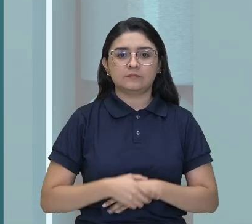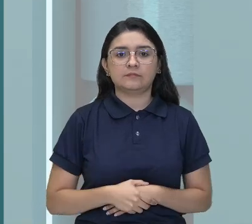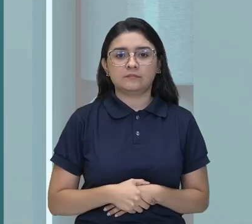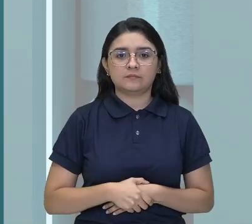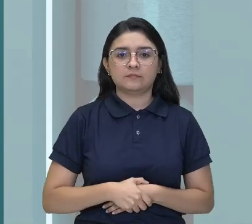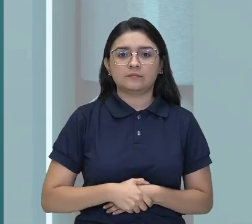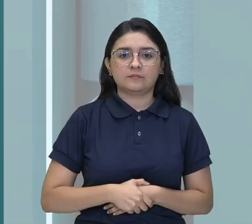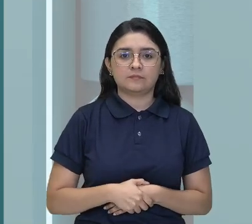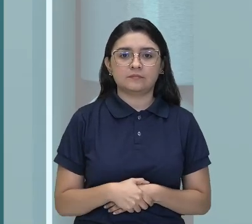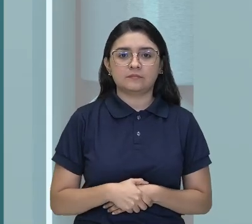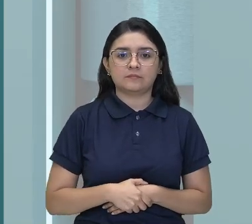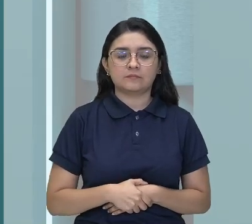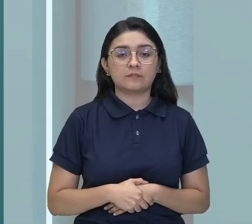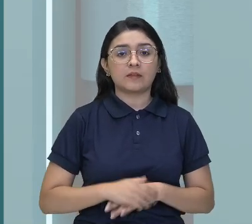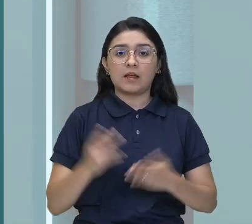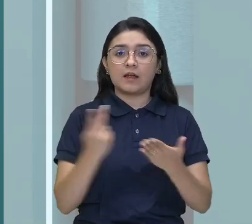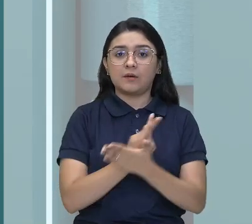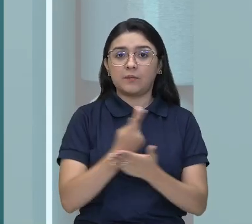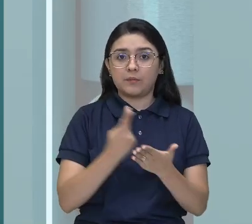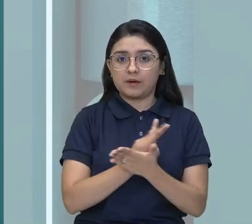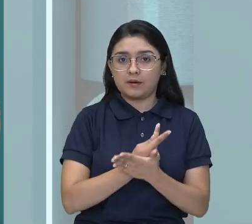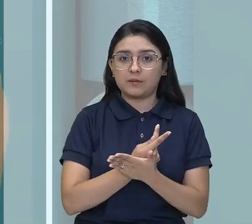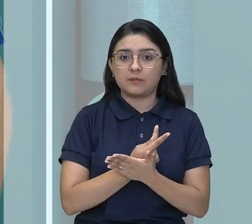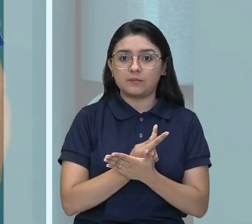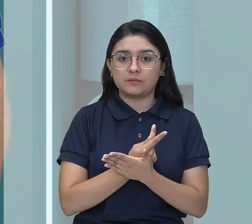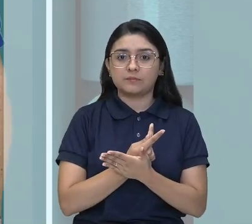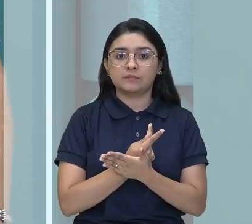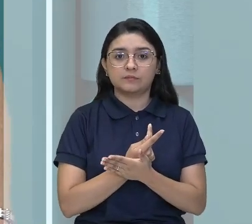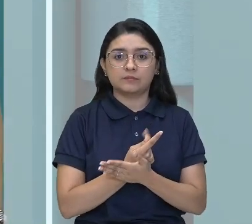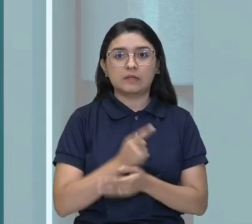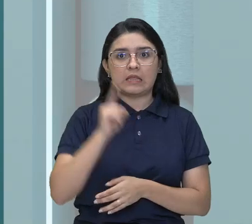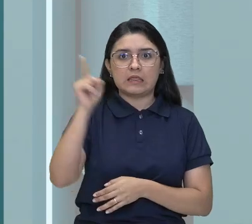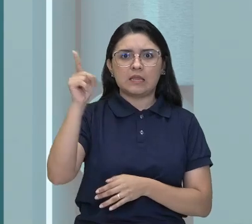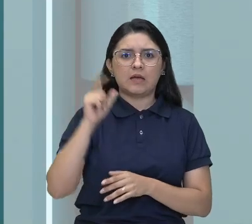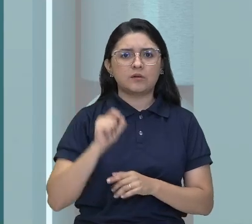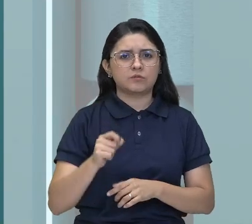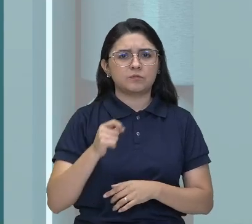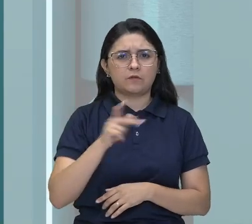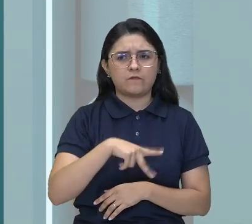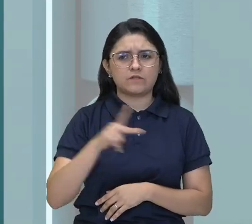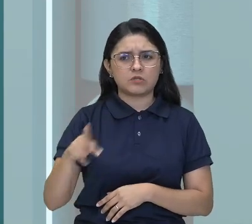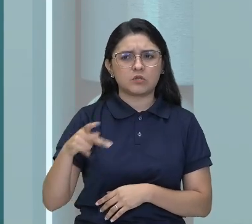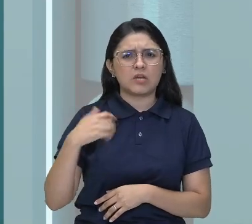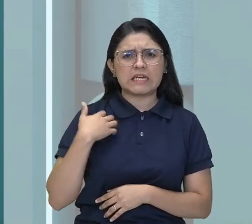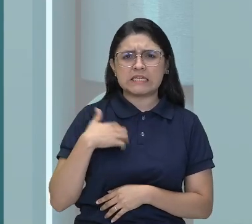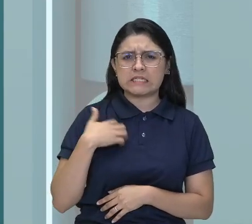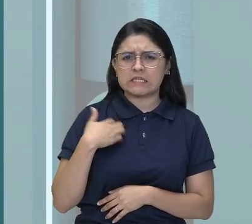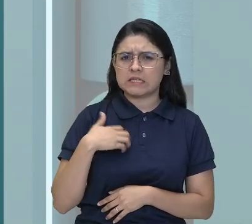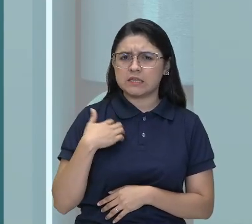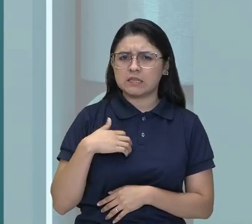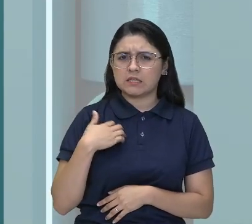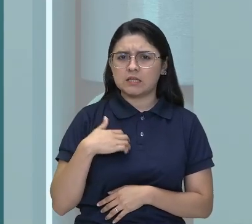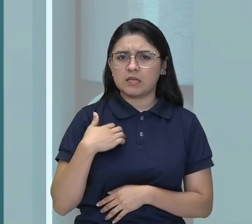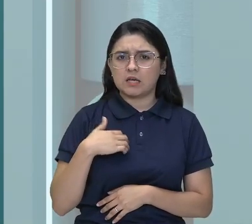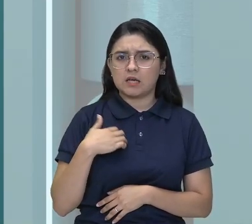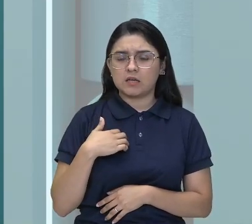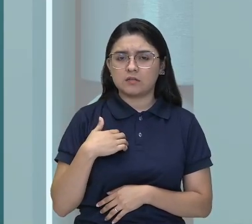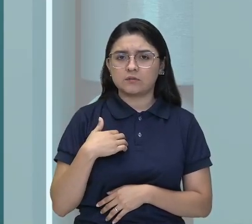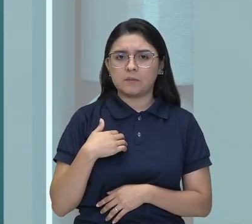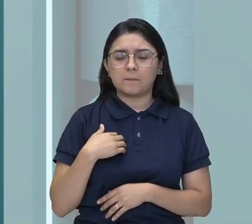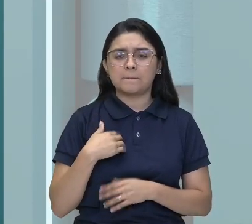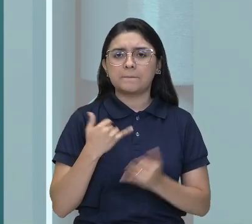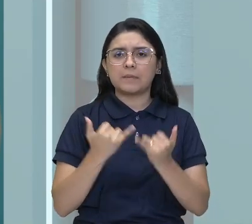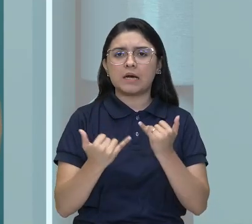isso aí é uma falha gravíssima para os professores. Eles ficavam irritados, ninguém poderia fazer. Isso aí é estar desprezando a aula do que está